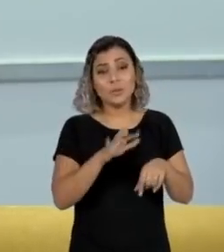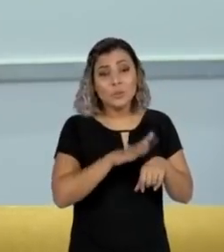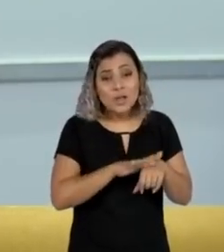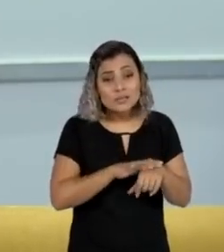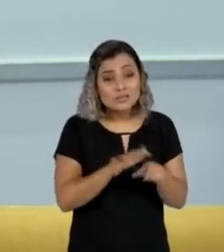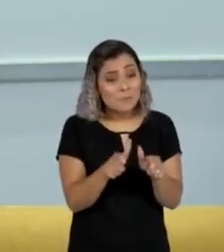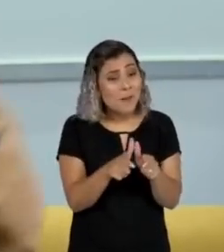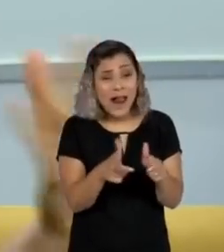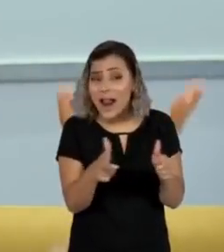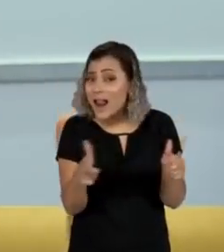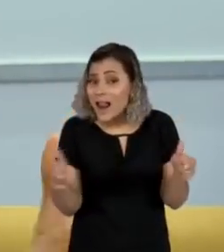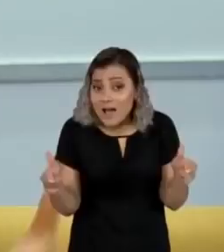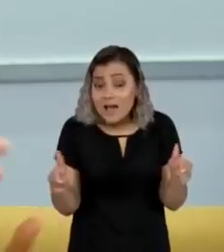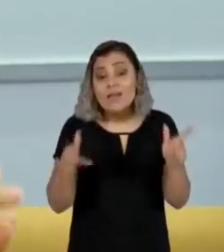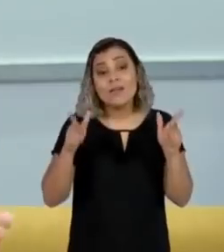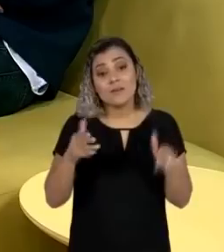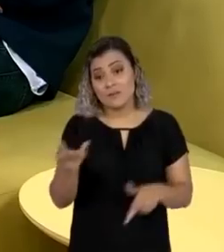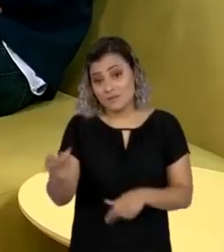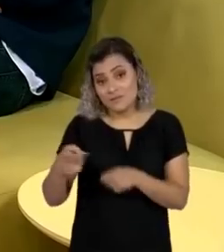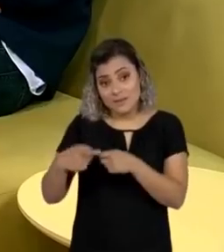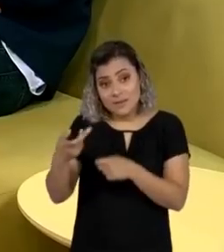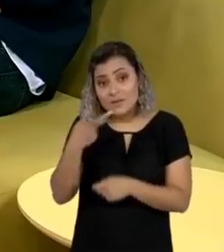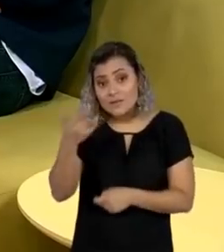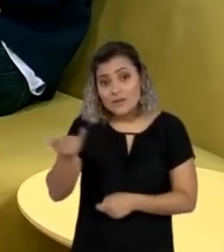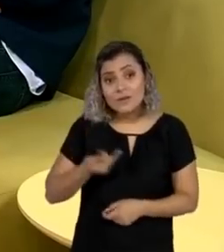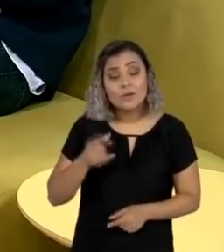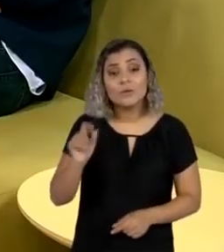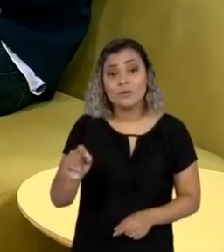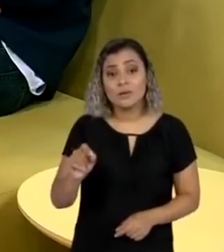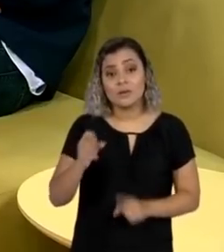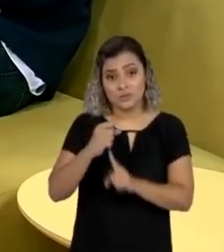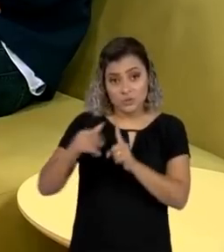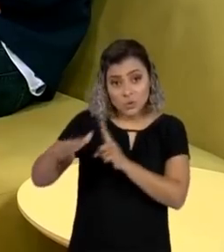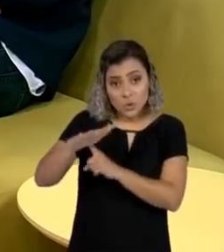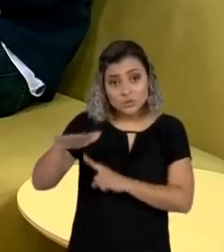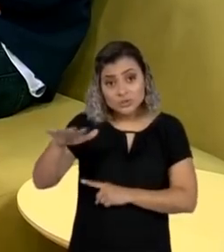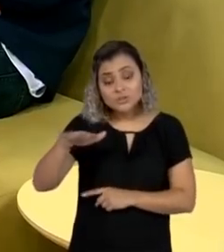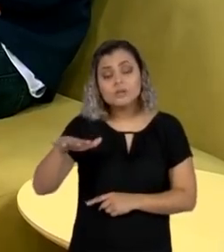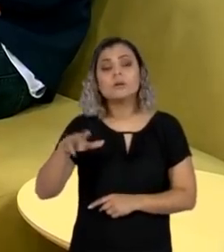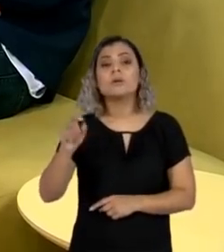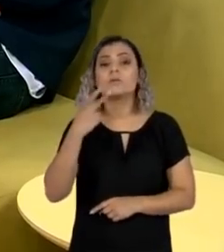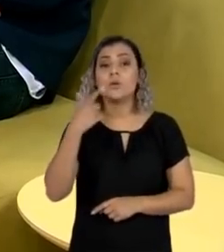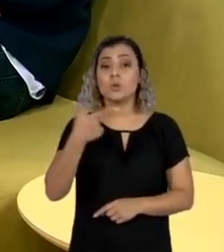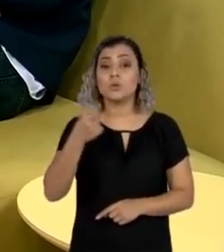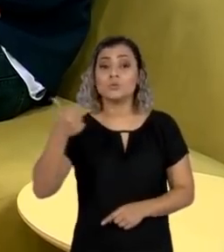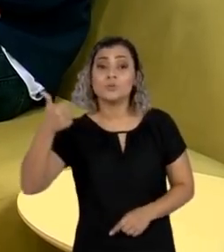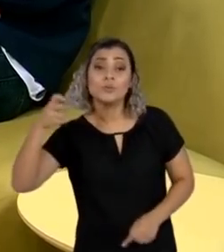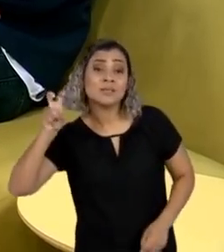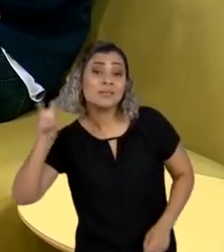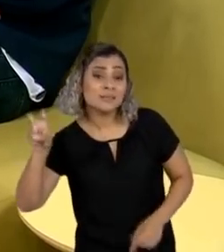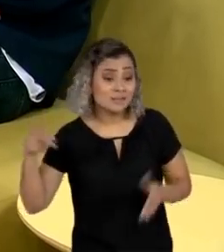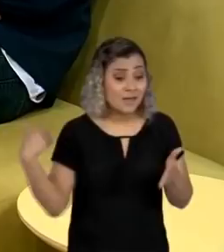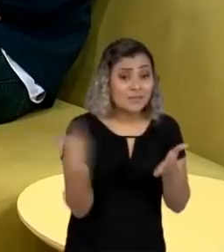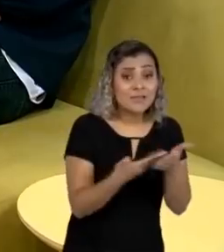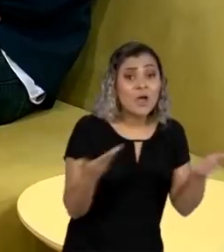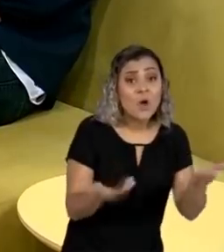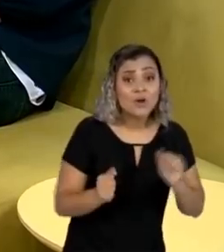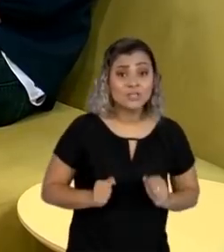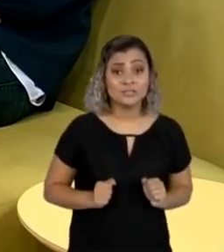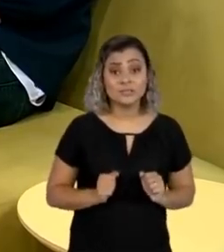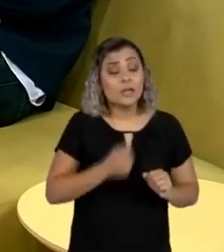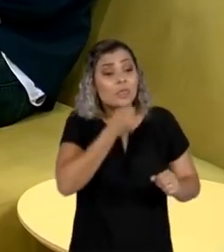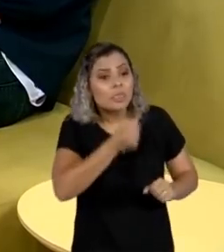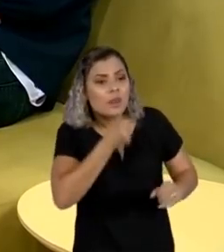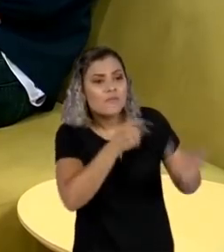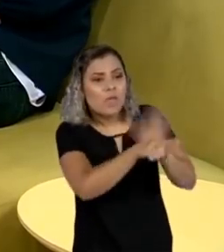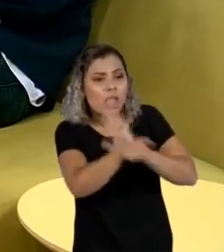muito grande. Como o Rui colocou, a gente vê uma acentuação disso desde 2015 para cá, muito claro na fala dos